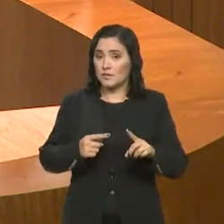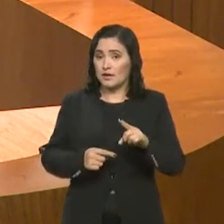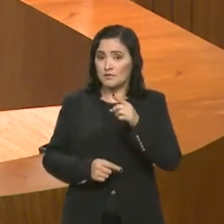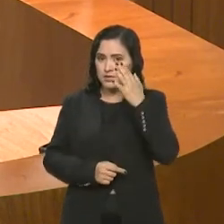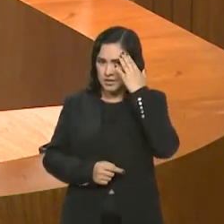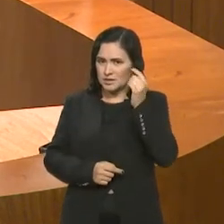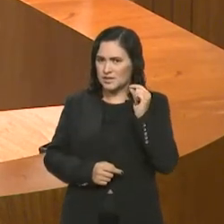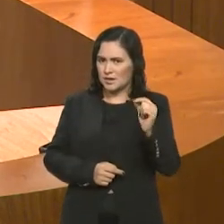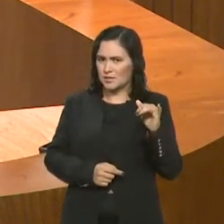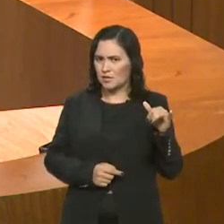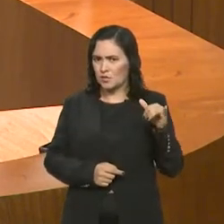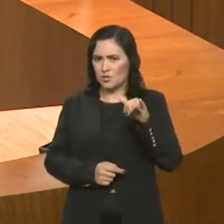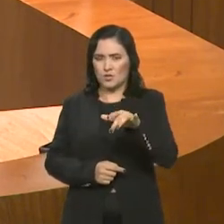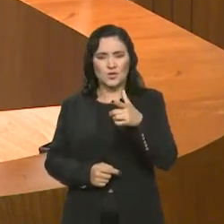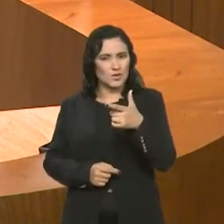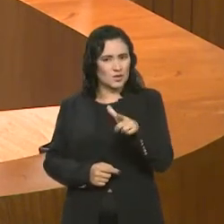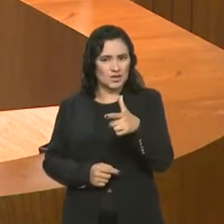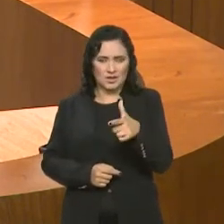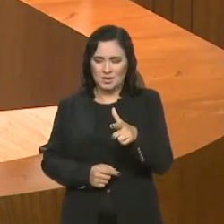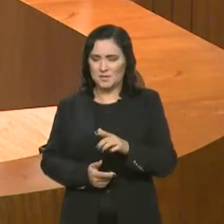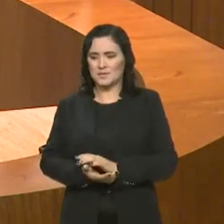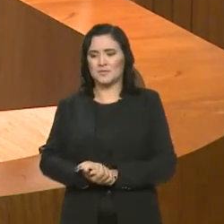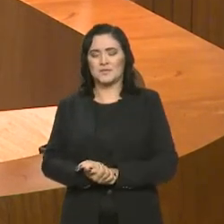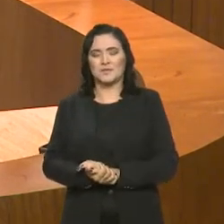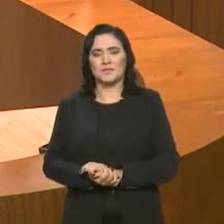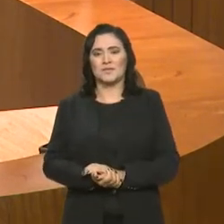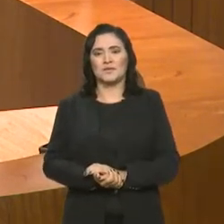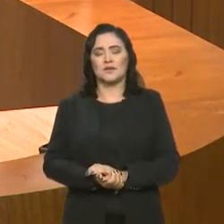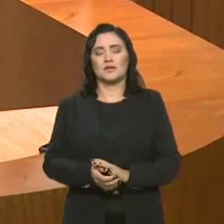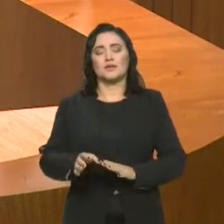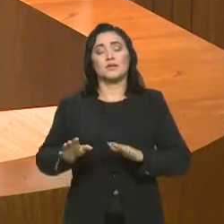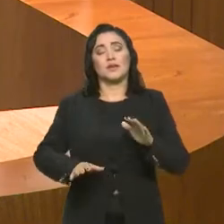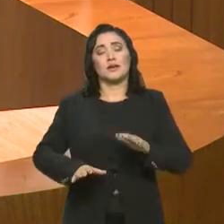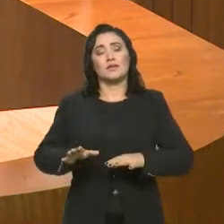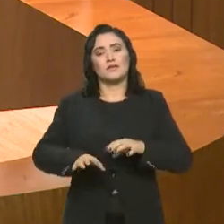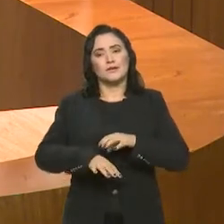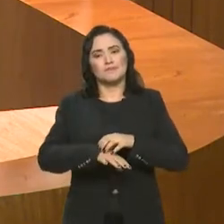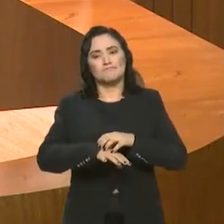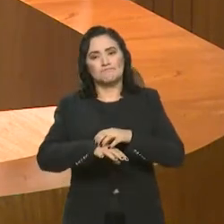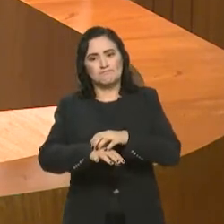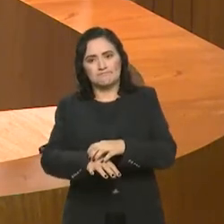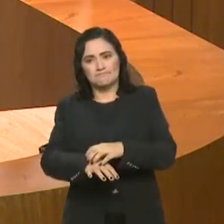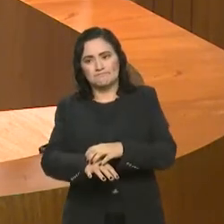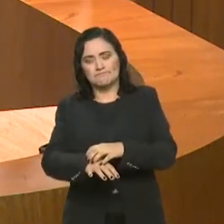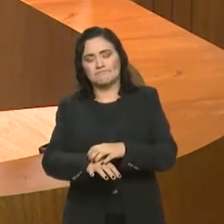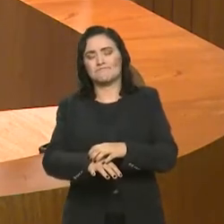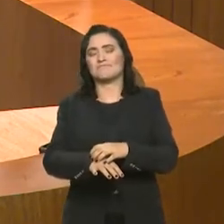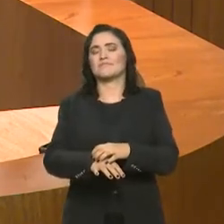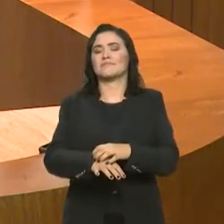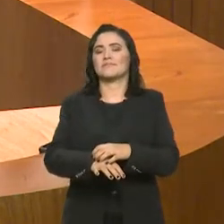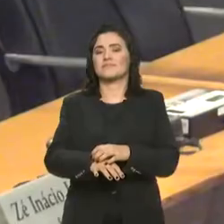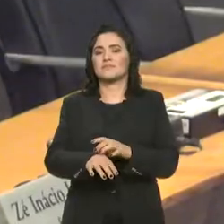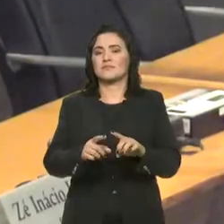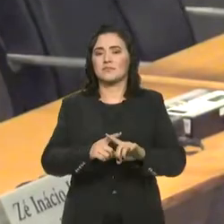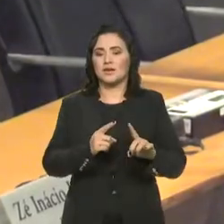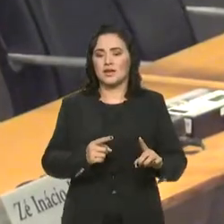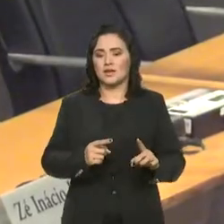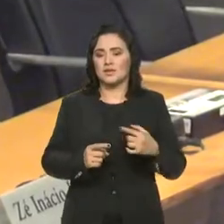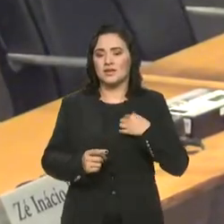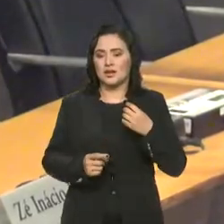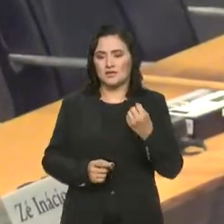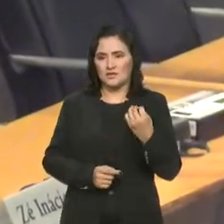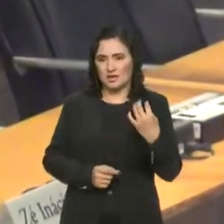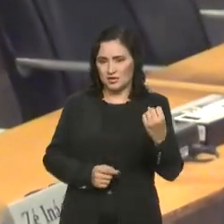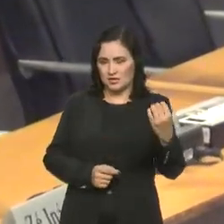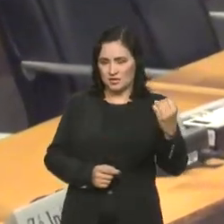se já tive de carona com Vossa Excelência alguma vez, que eu não tenho essa lembrança, mas não é do costume nosso viajar para a